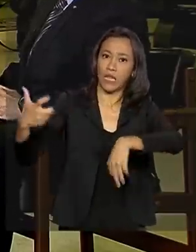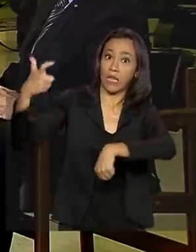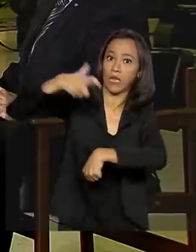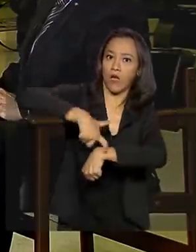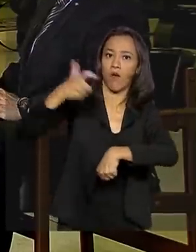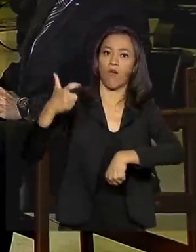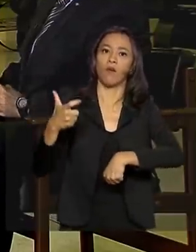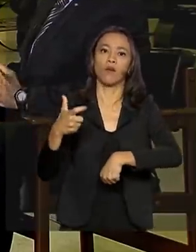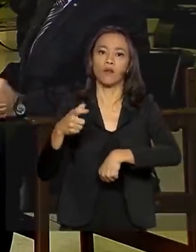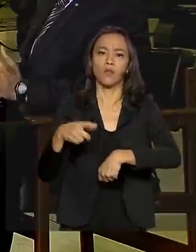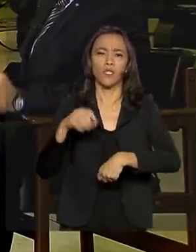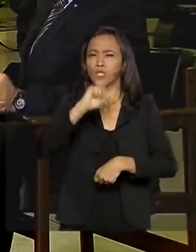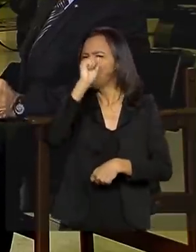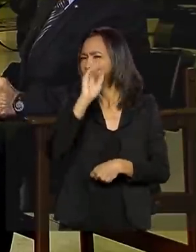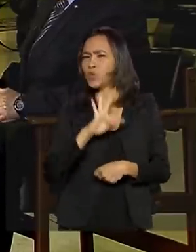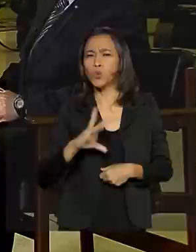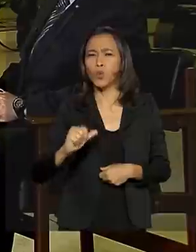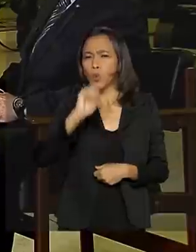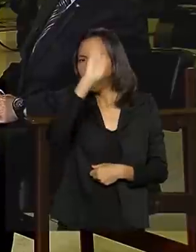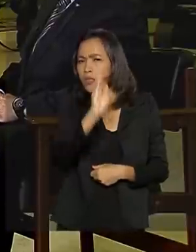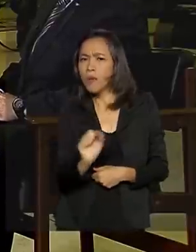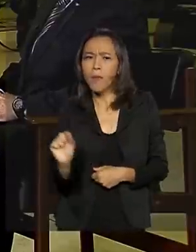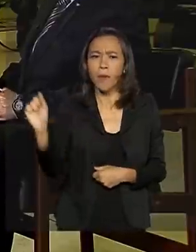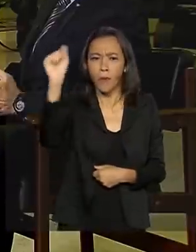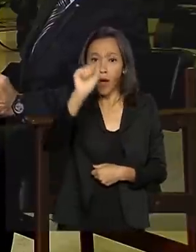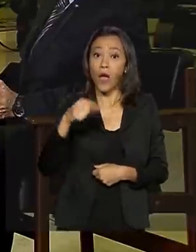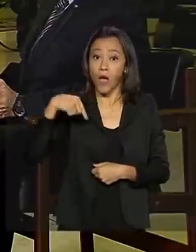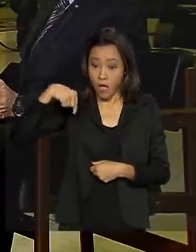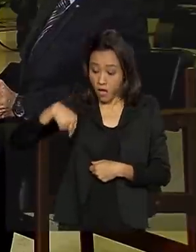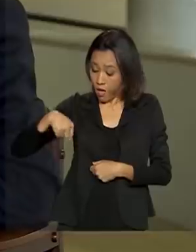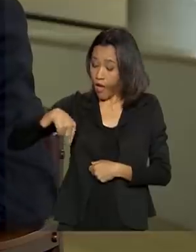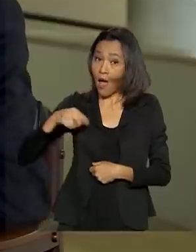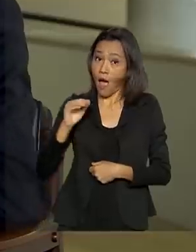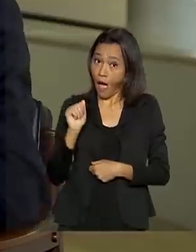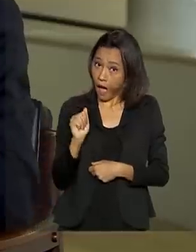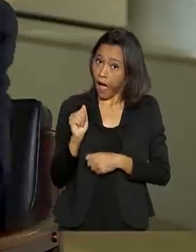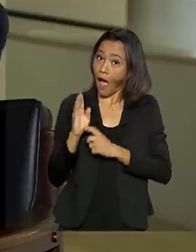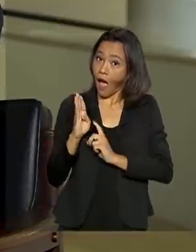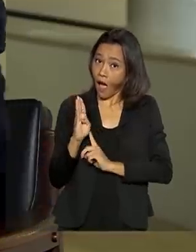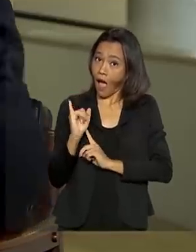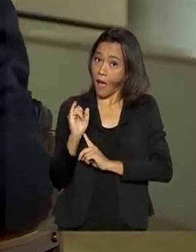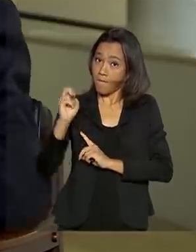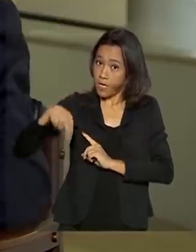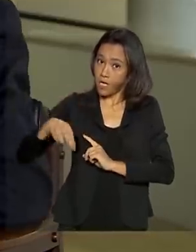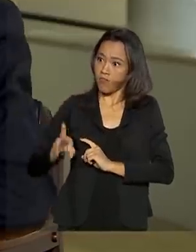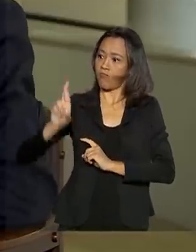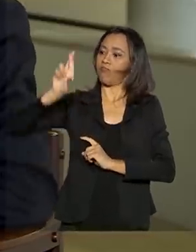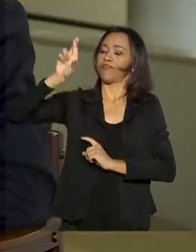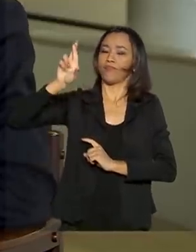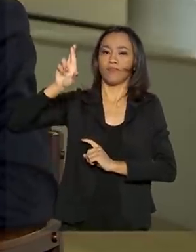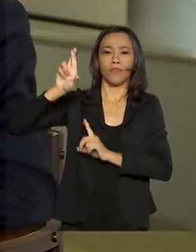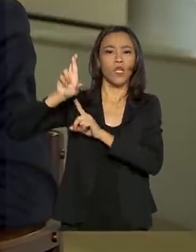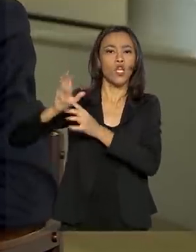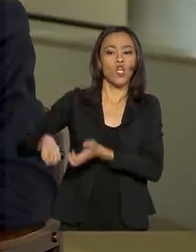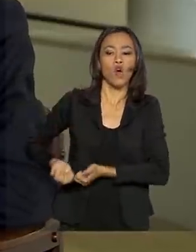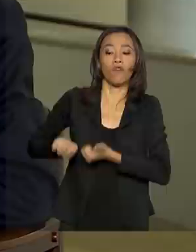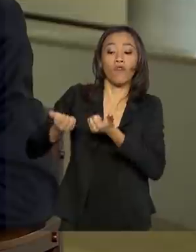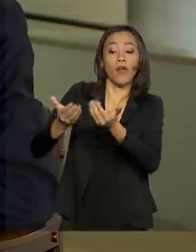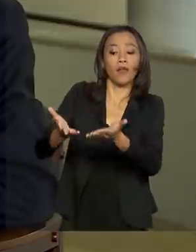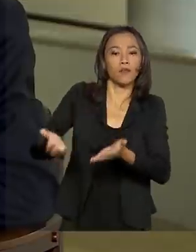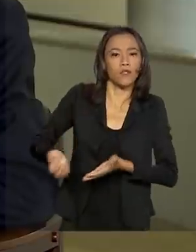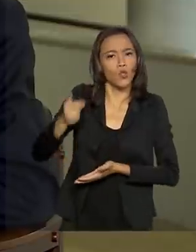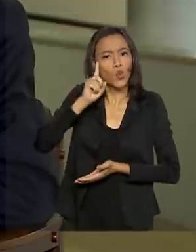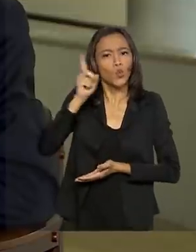integral. Então, a ABIN participa desse centro e oferece para algumas autoridades uma visão